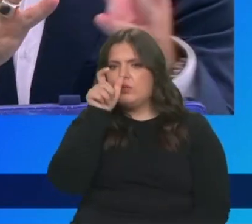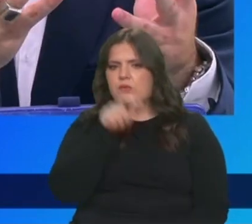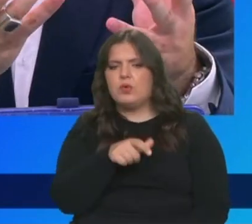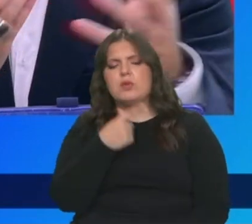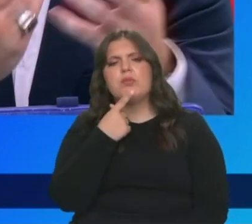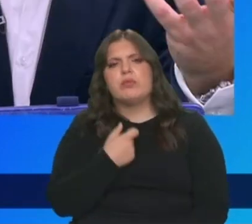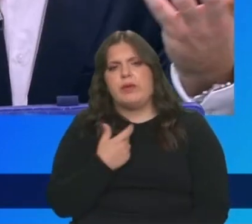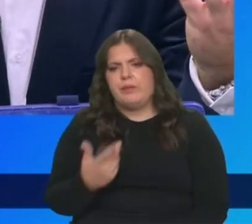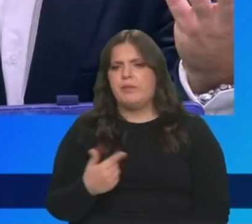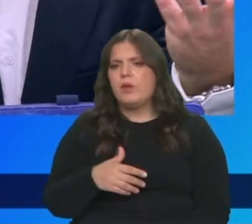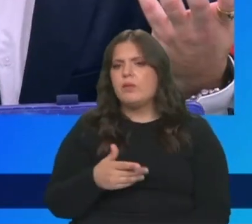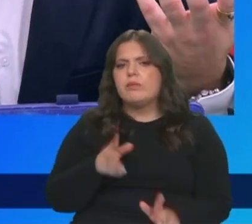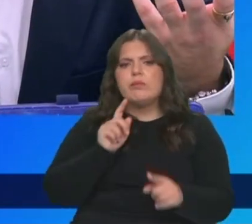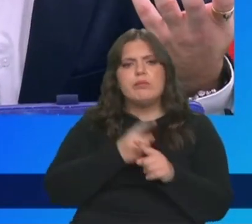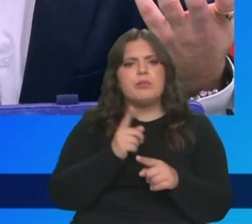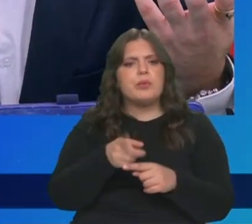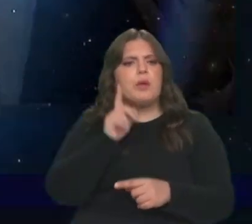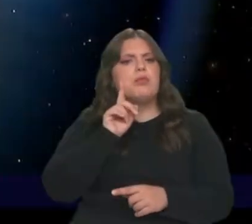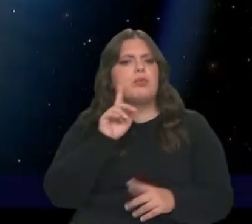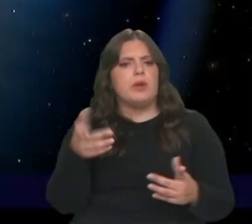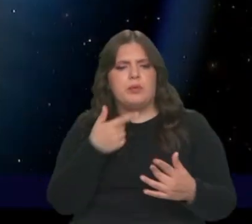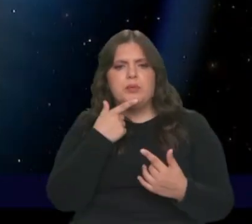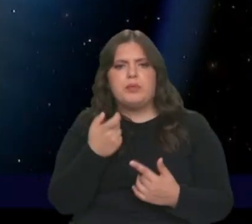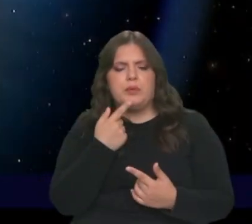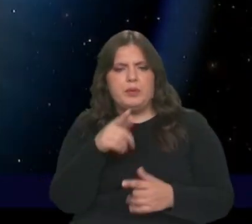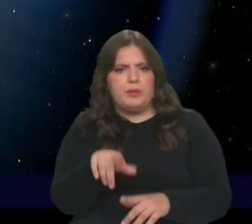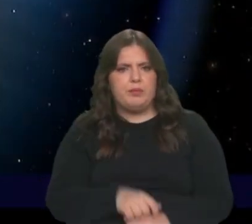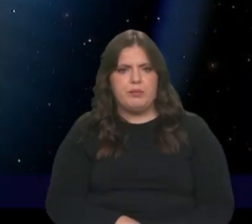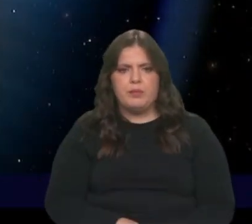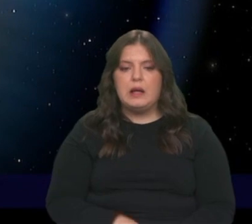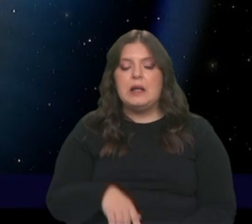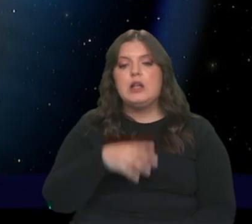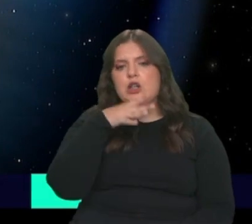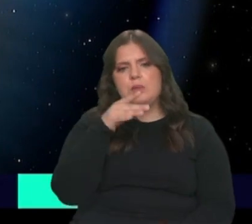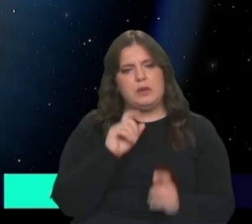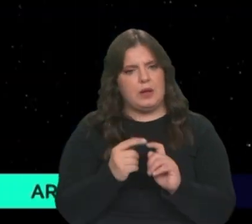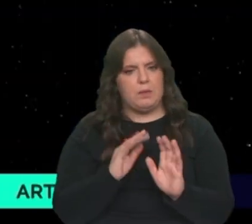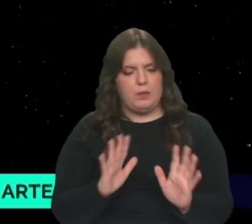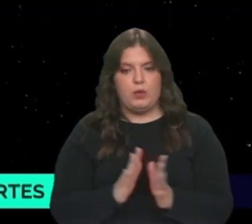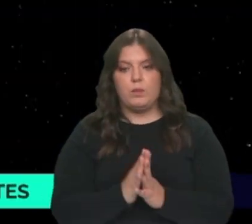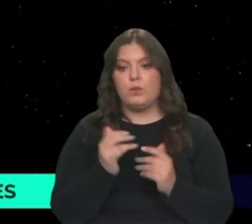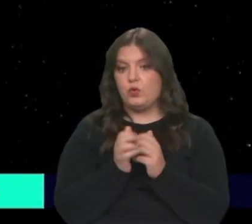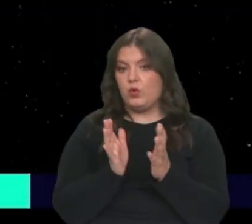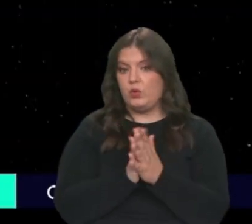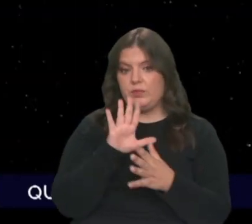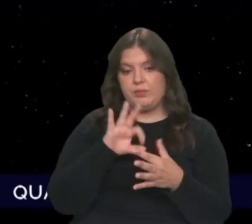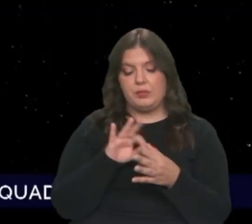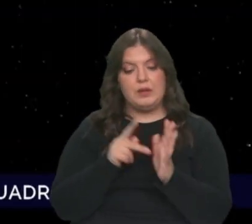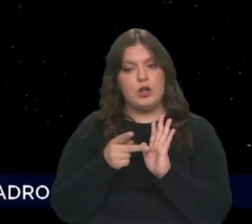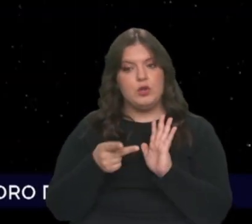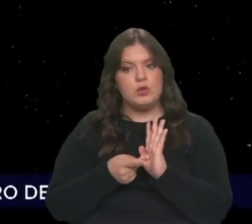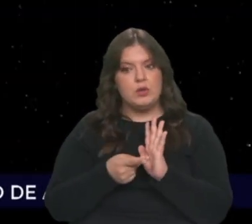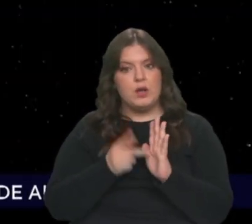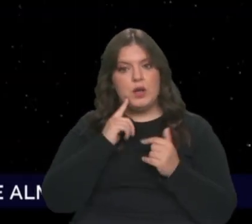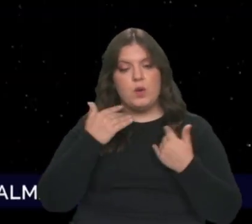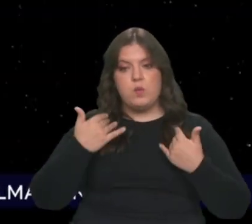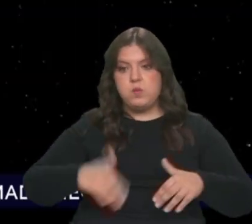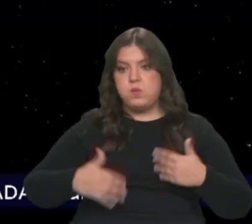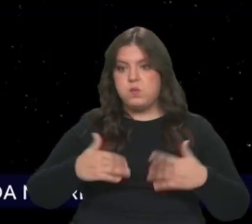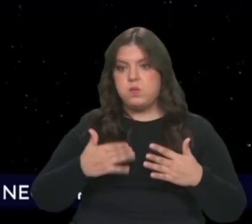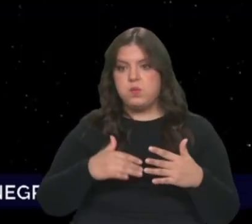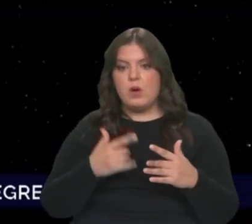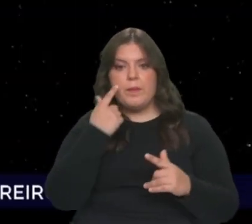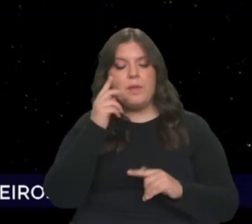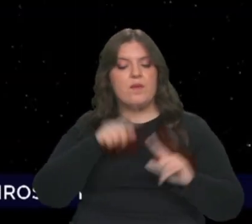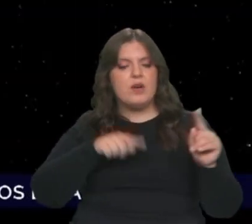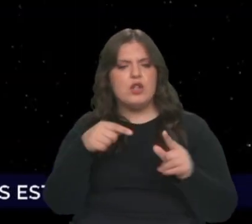a perguntar, mas porquê é que é importante descobrir estes exoplanetas? Eu explico muito rapidamente. Tudo isto implica tecnologia de ponta para detectar